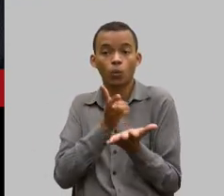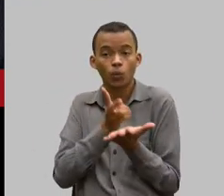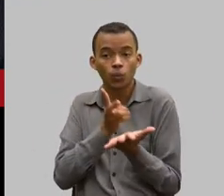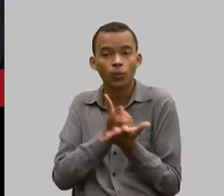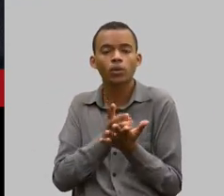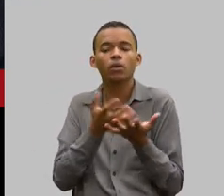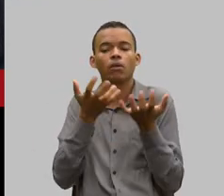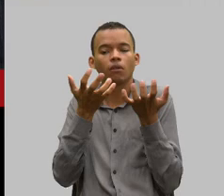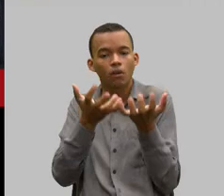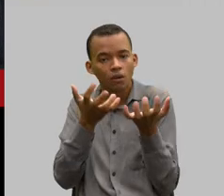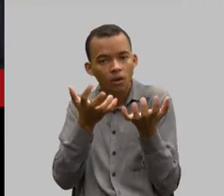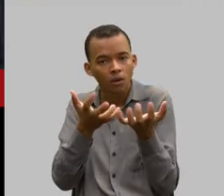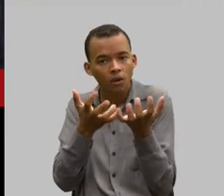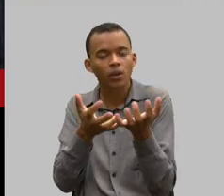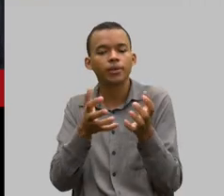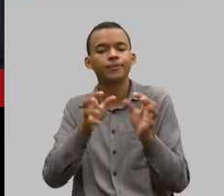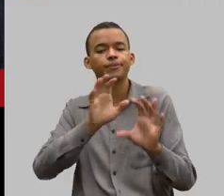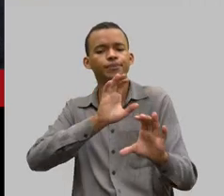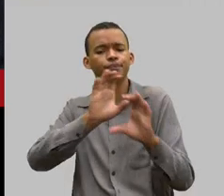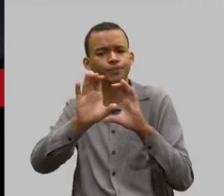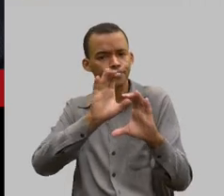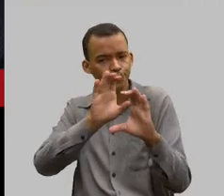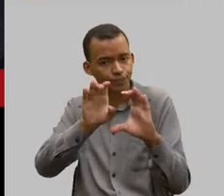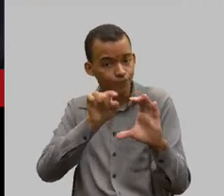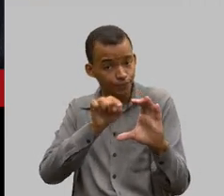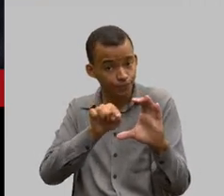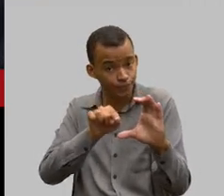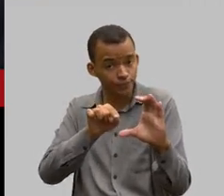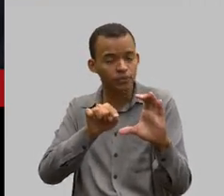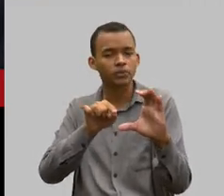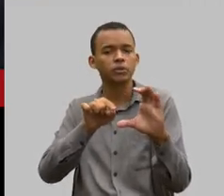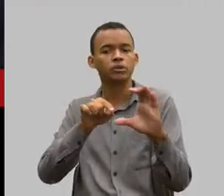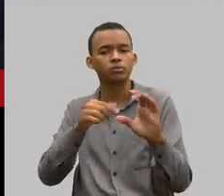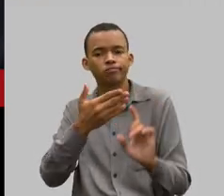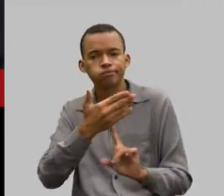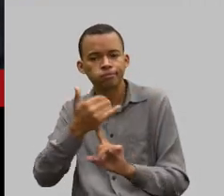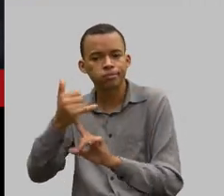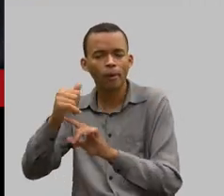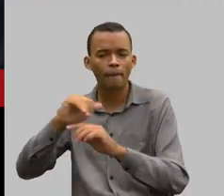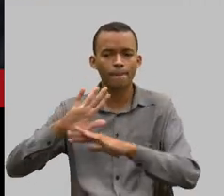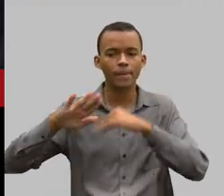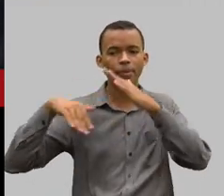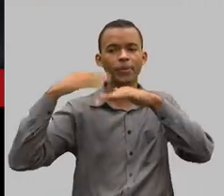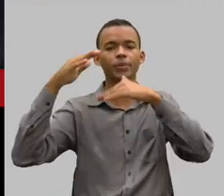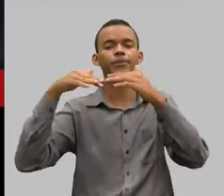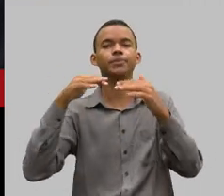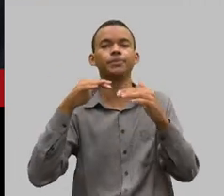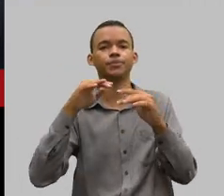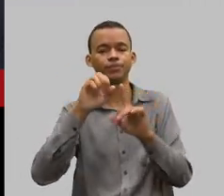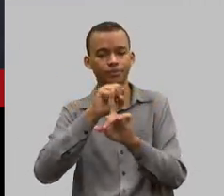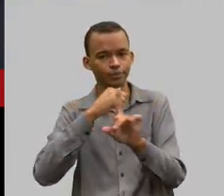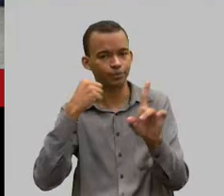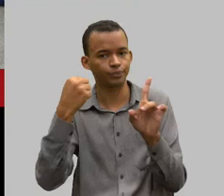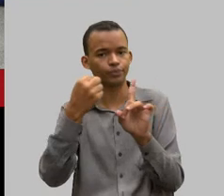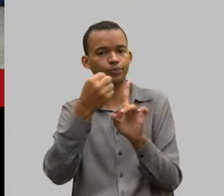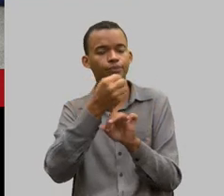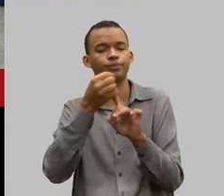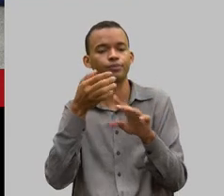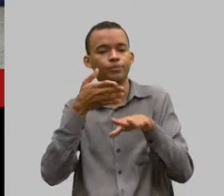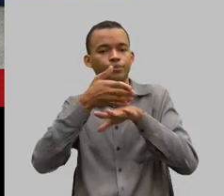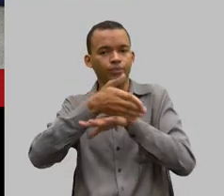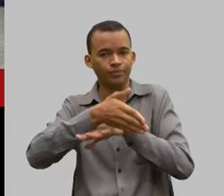colocar a comunicação cada vez mais moderna e e chegando nos cidadãos tá bom obrigado bom dia